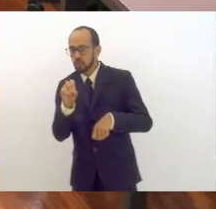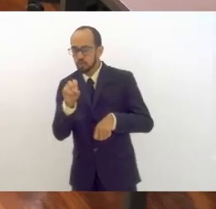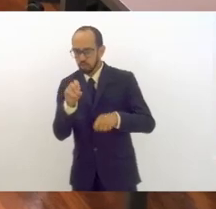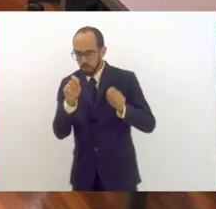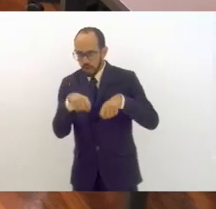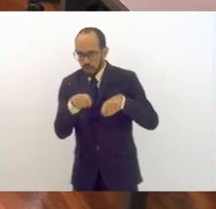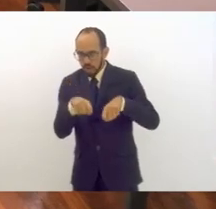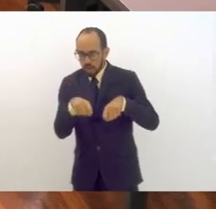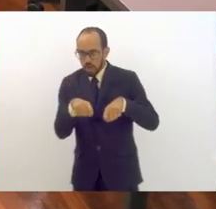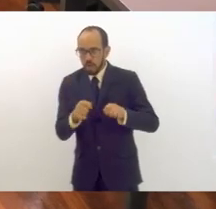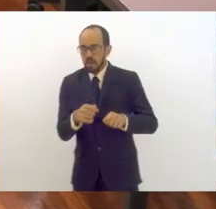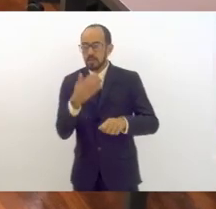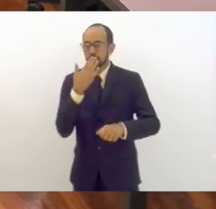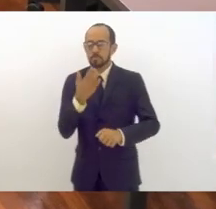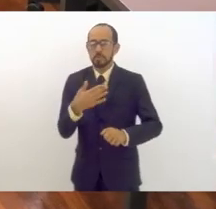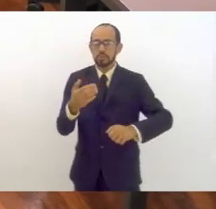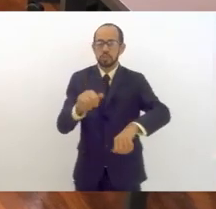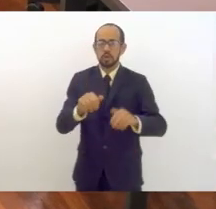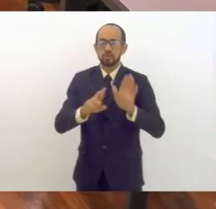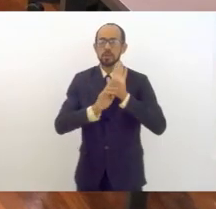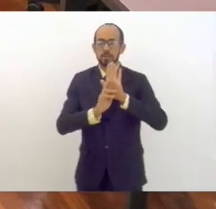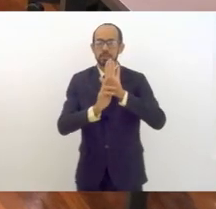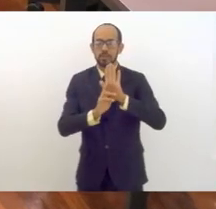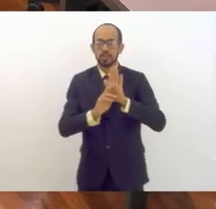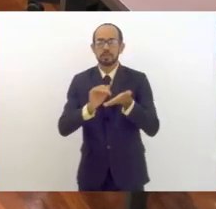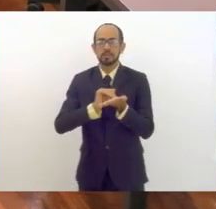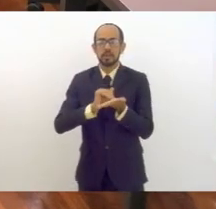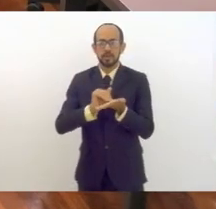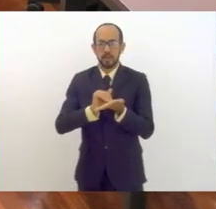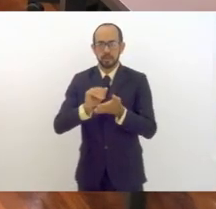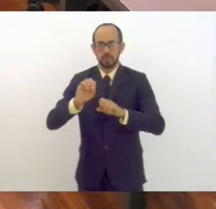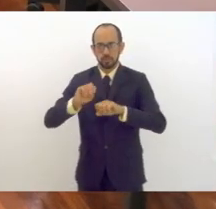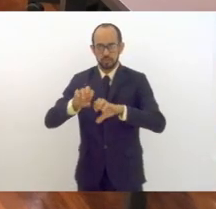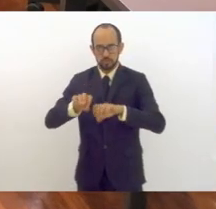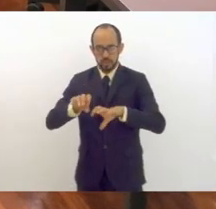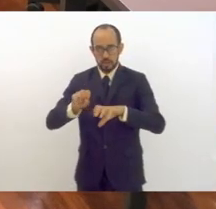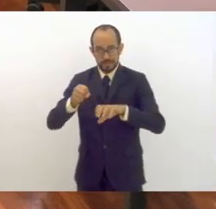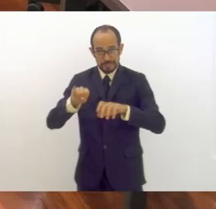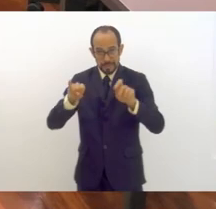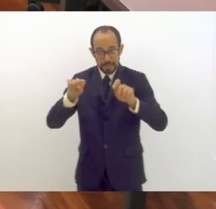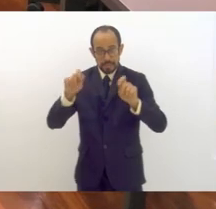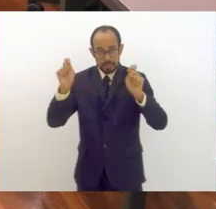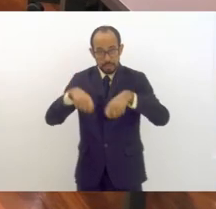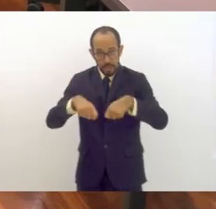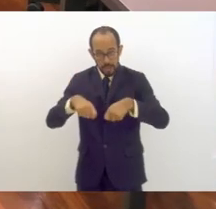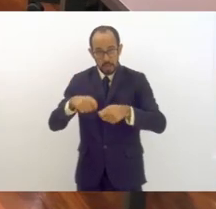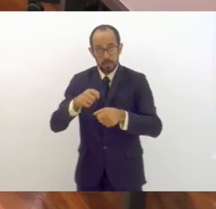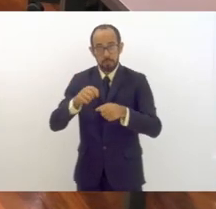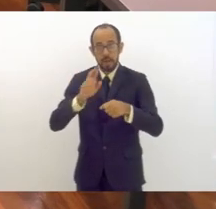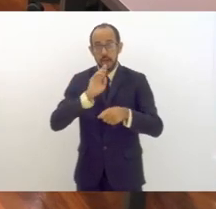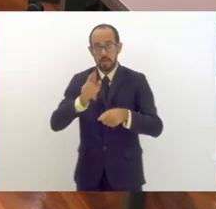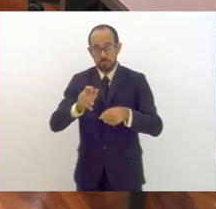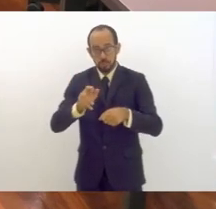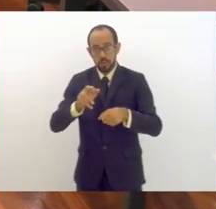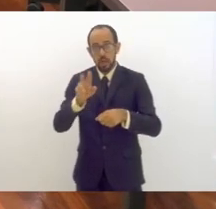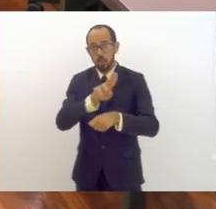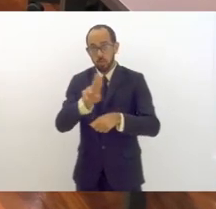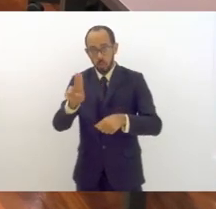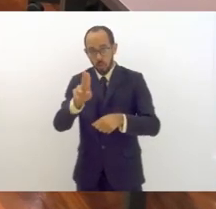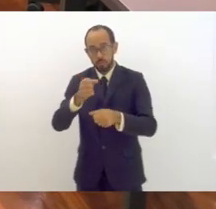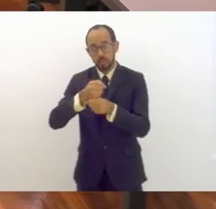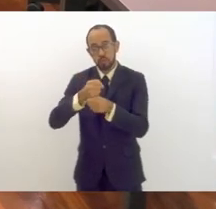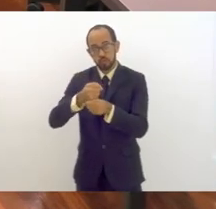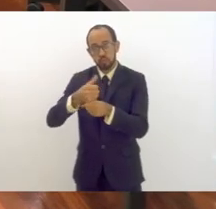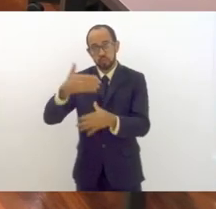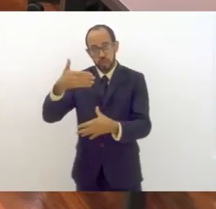Eu gostaria de solicitar aos representantes da Secretaria de Educação, se puderem escrever no chat os nomes de quem vai fazer uso